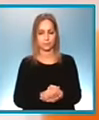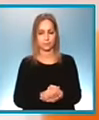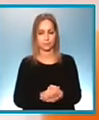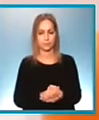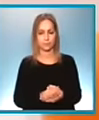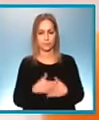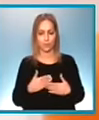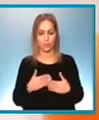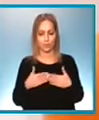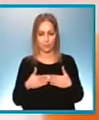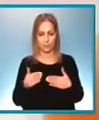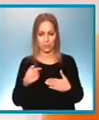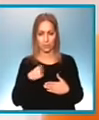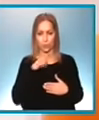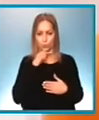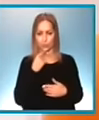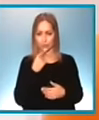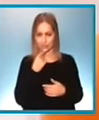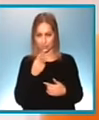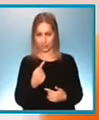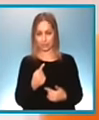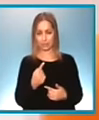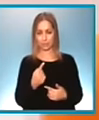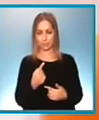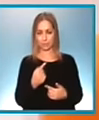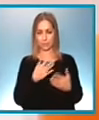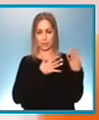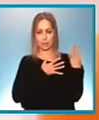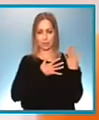Agora, nesta altura, posso dizer que o fado é a minha vida.